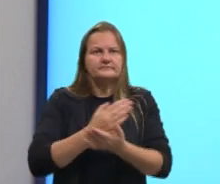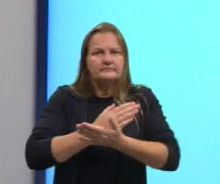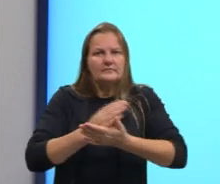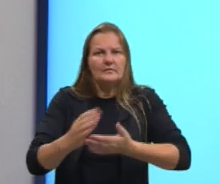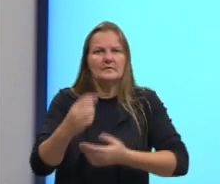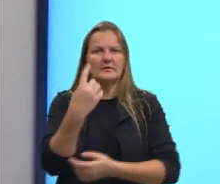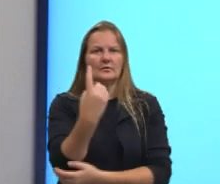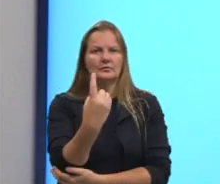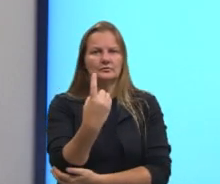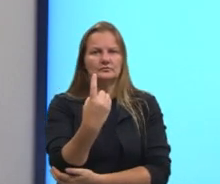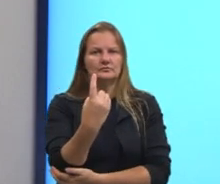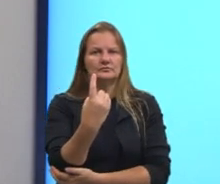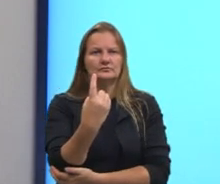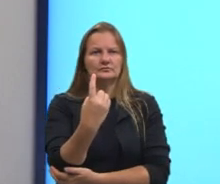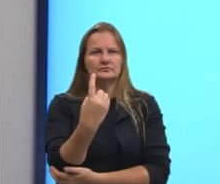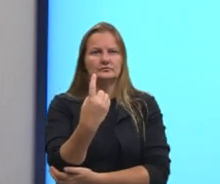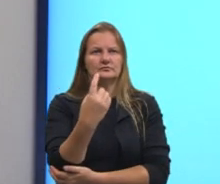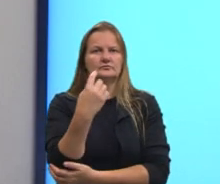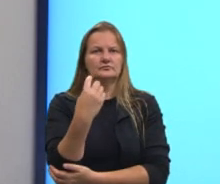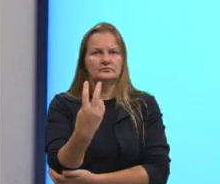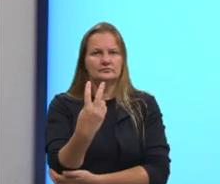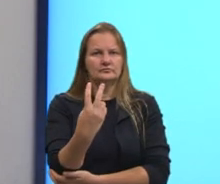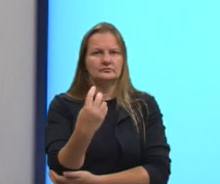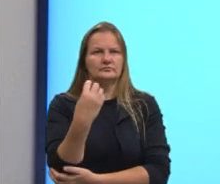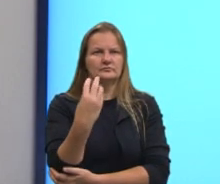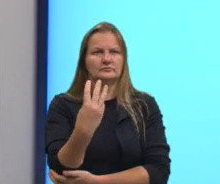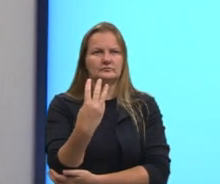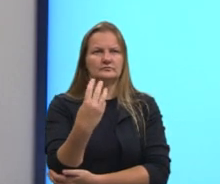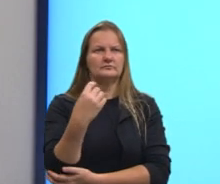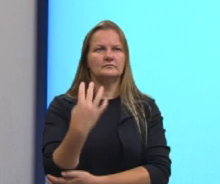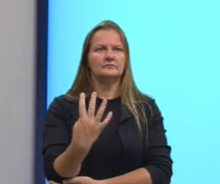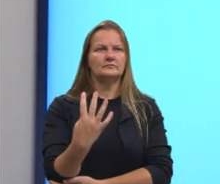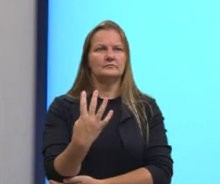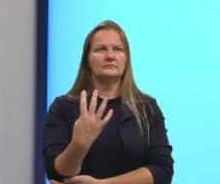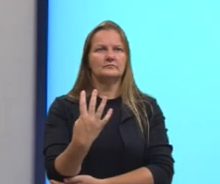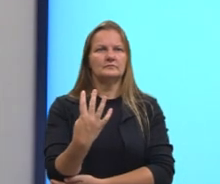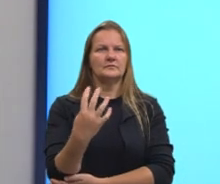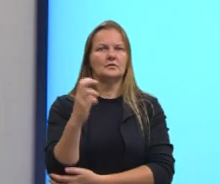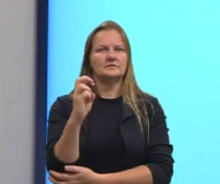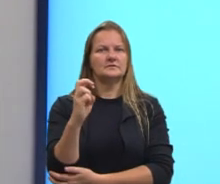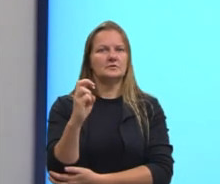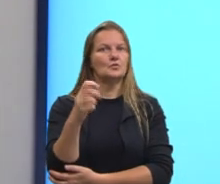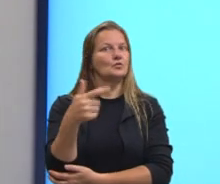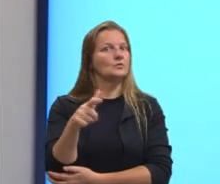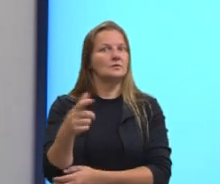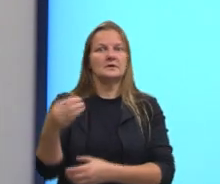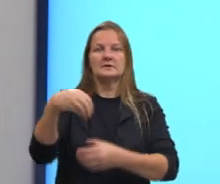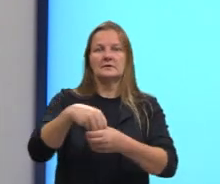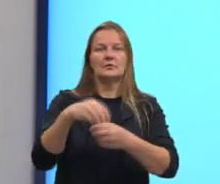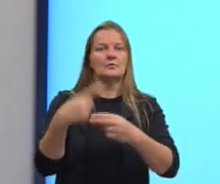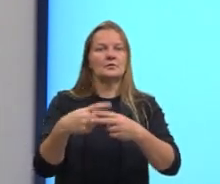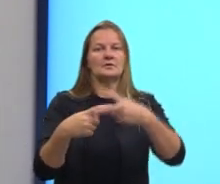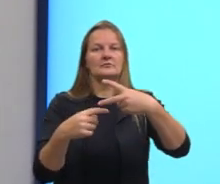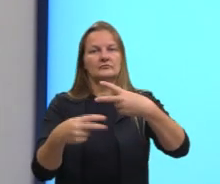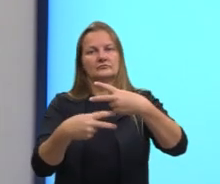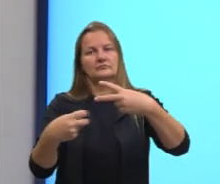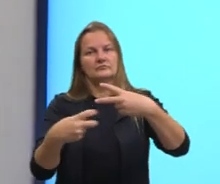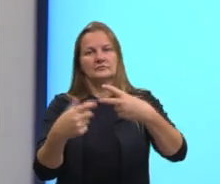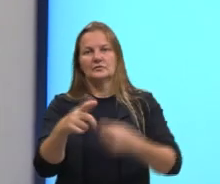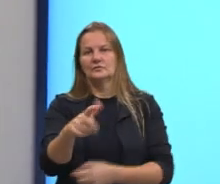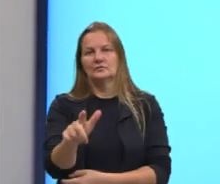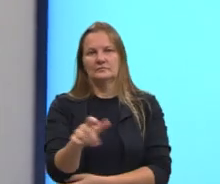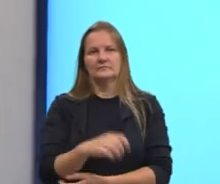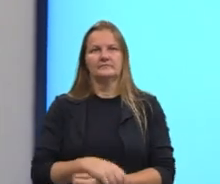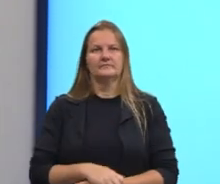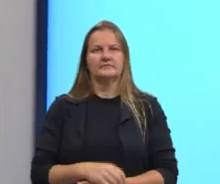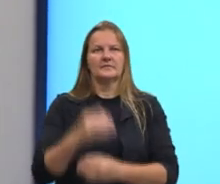começa em um então ele começa em 1 seg 1 2 3 4 e 15 não entra para valor de n e